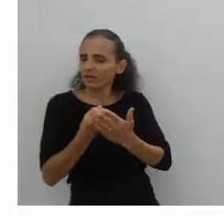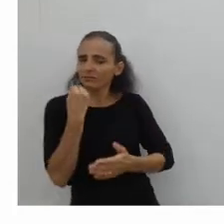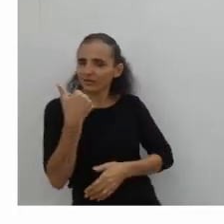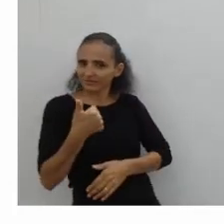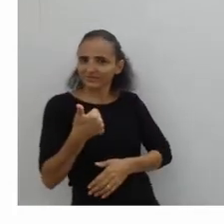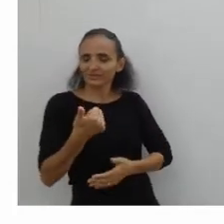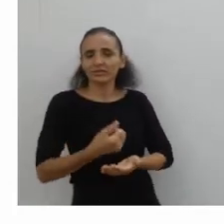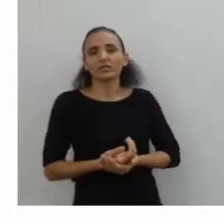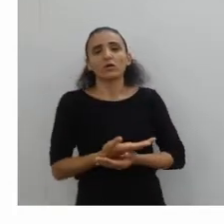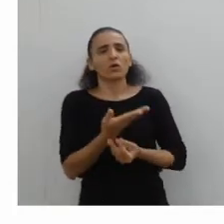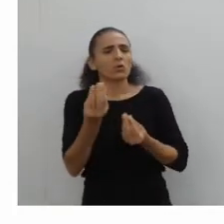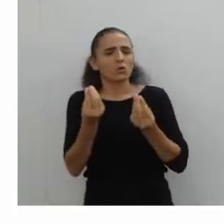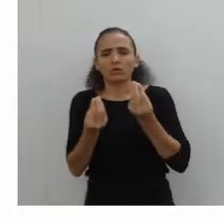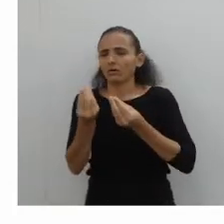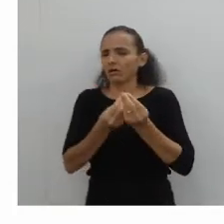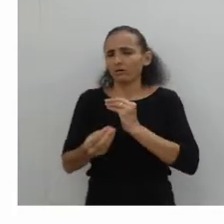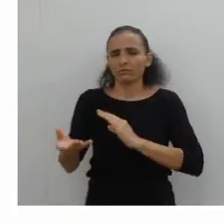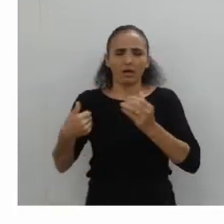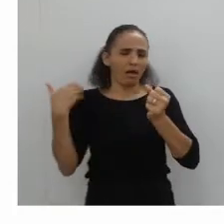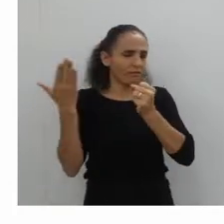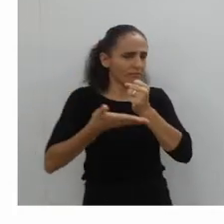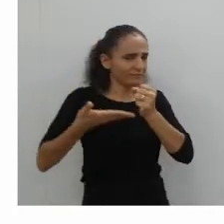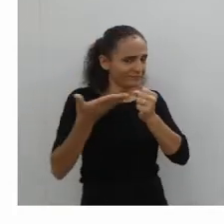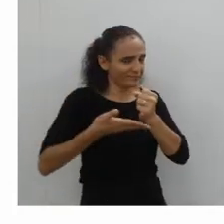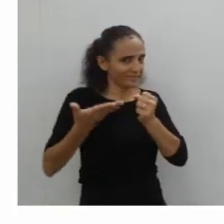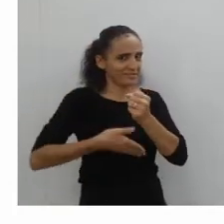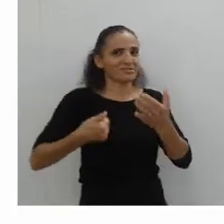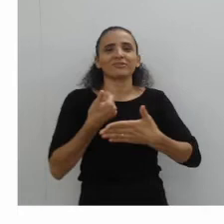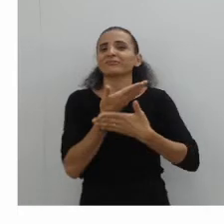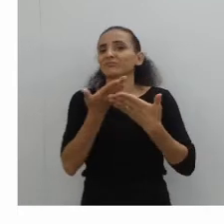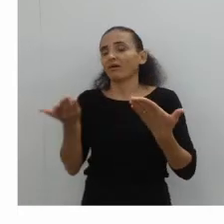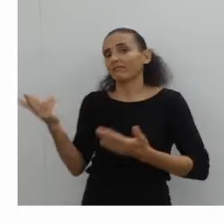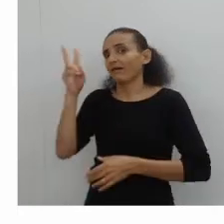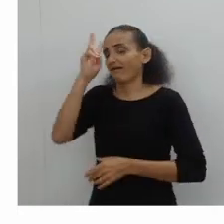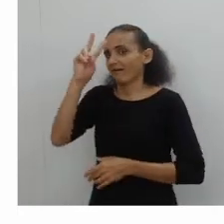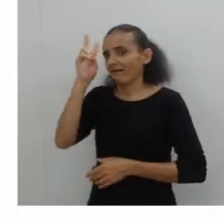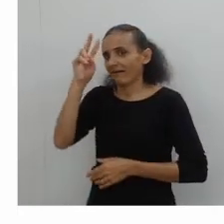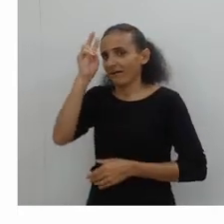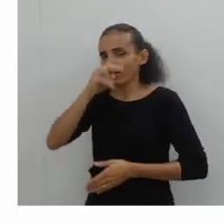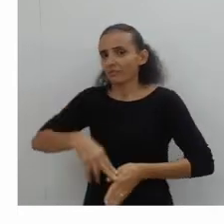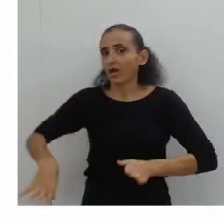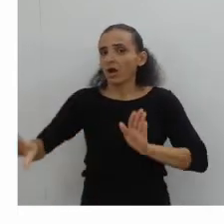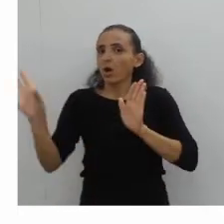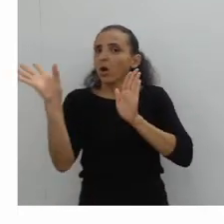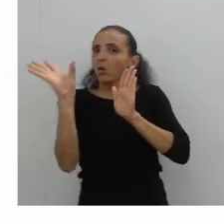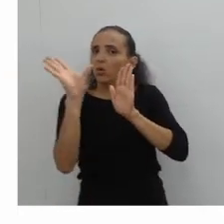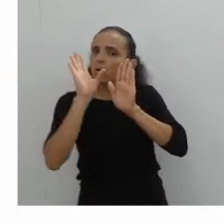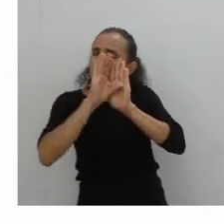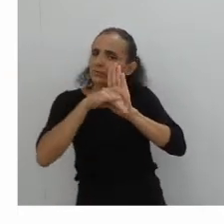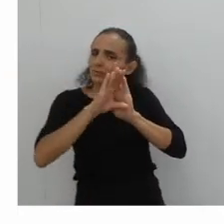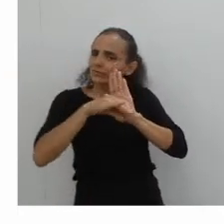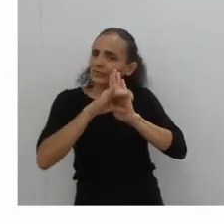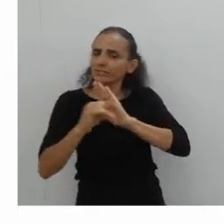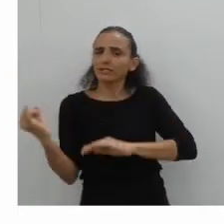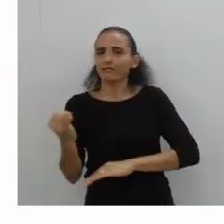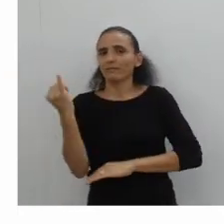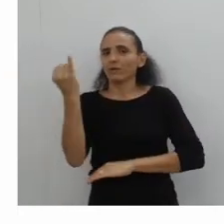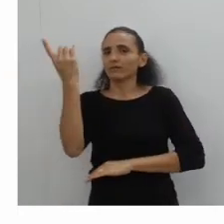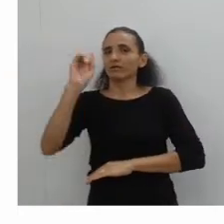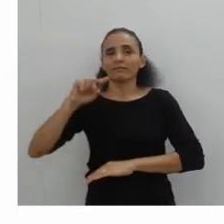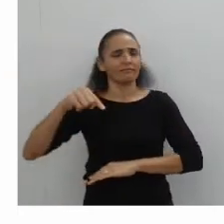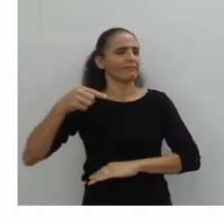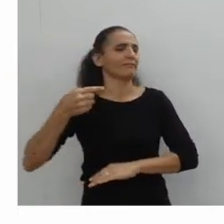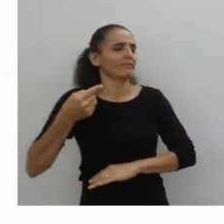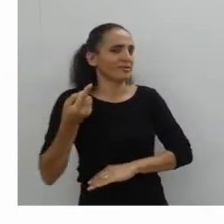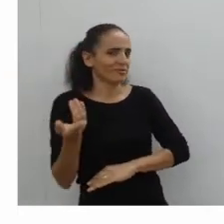bom? Aqui um roteiro super rápido e básico, tá? Então a gente vai relembrar alguns conceitos importantes, tudo bem? Depois nós vamos